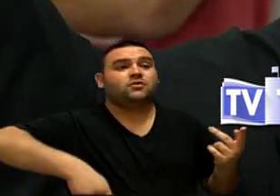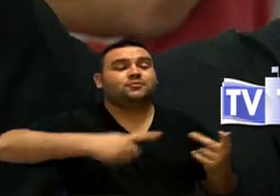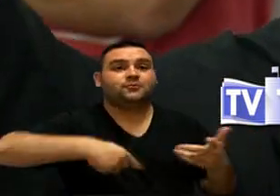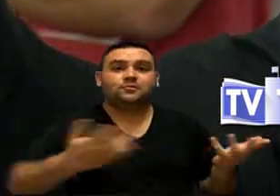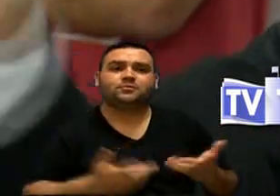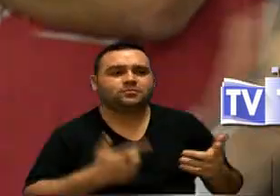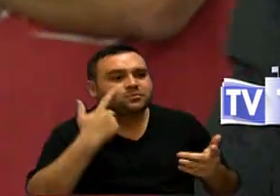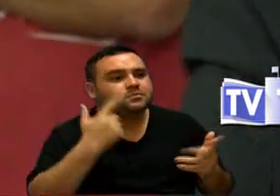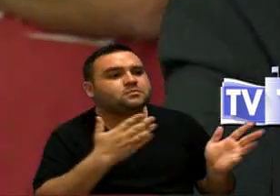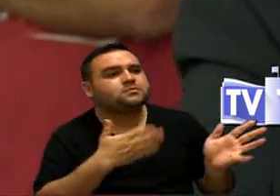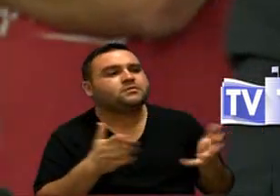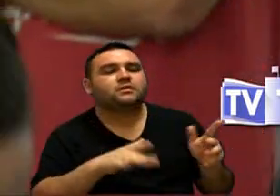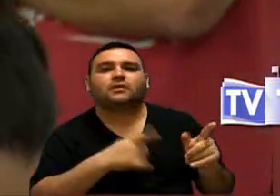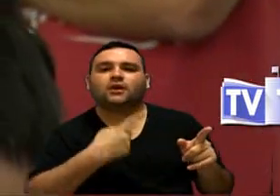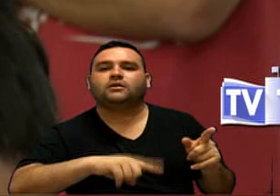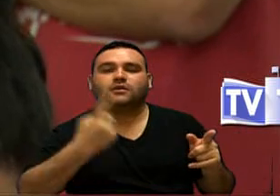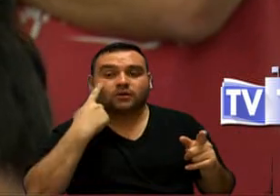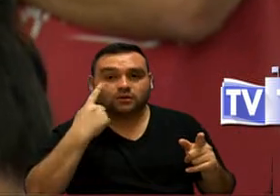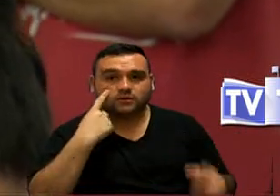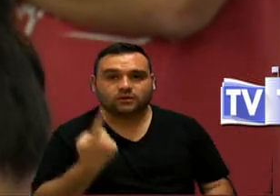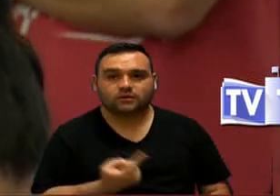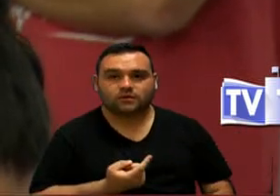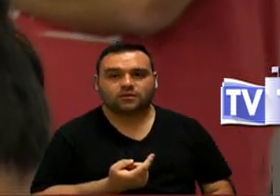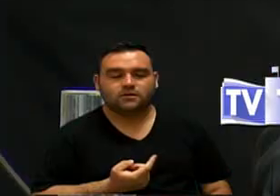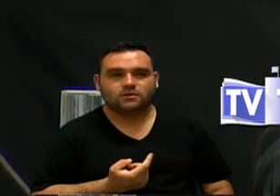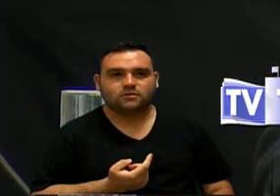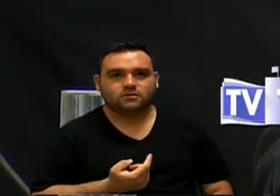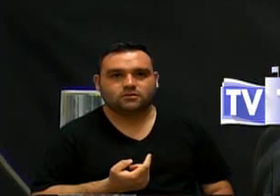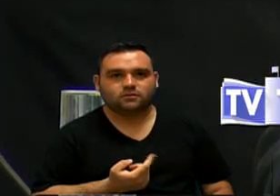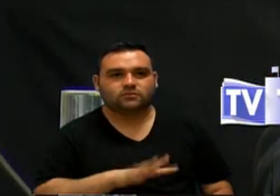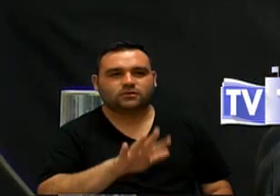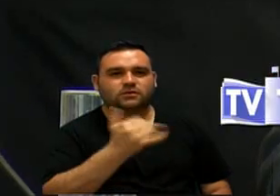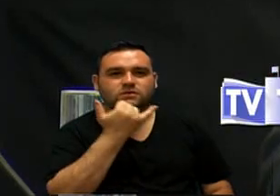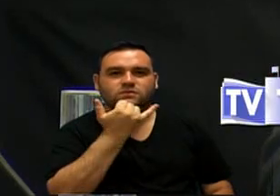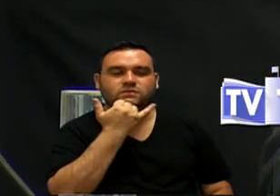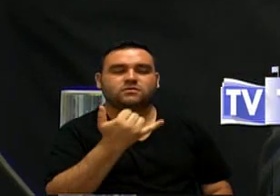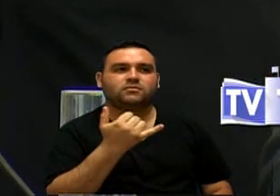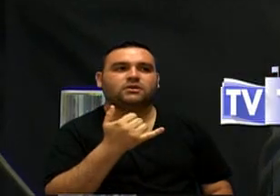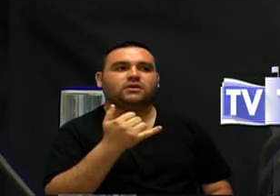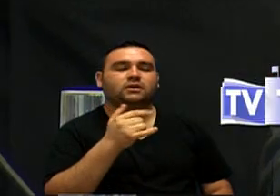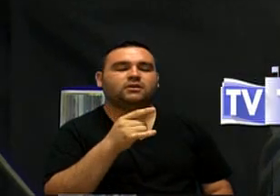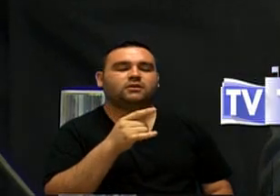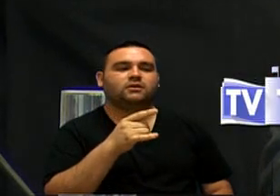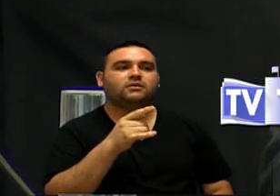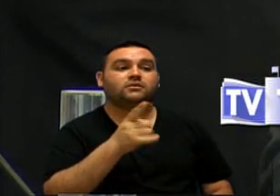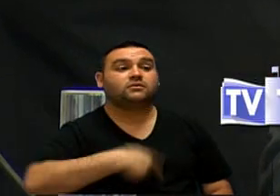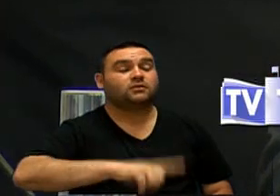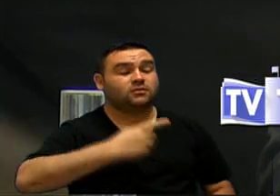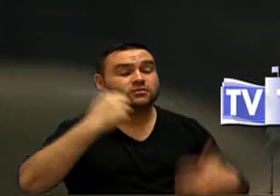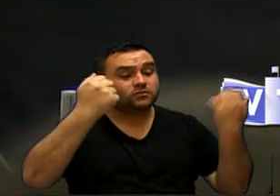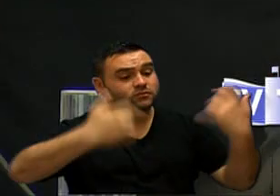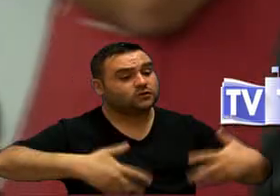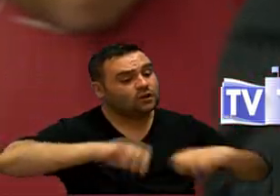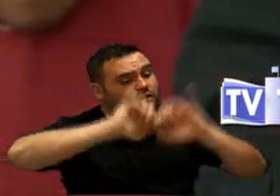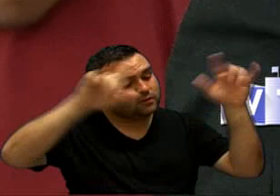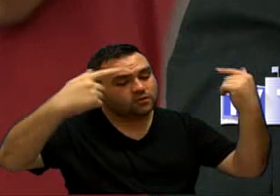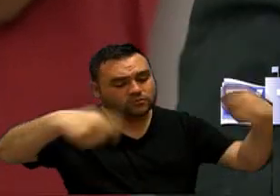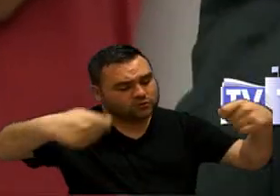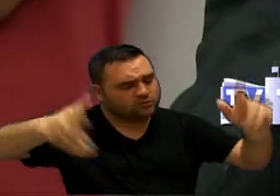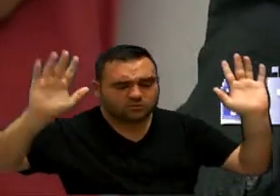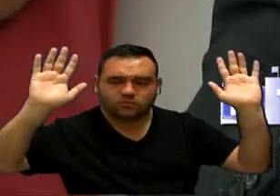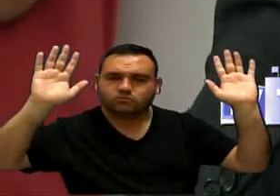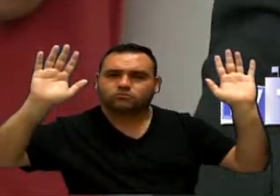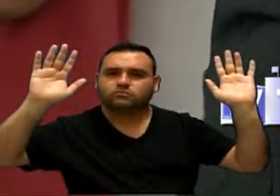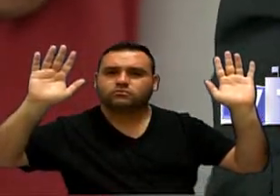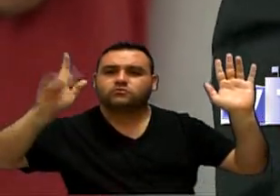vendo... Sabe vendo, por quê, vereador? Por favor, me perdoe. Lógico que eu respeito o senhor. Nós temos que esclarecer isso aqui.